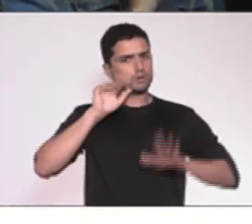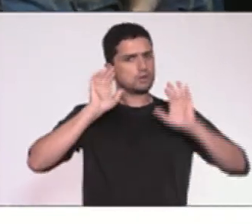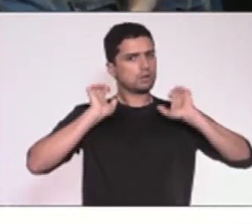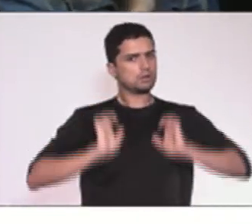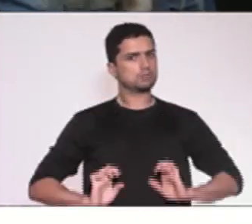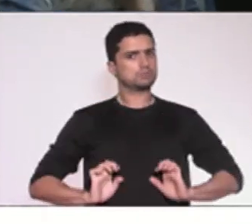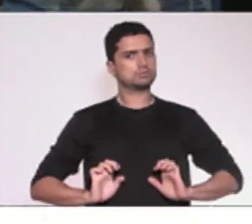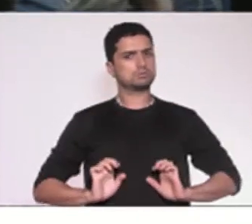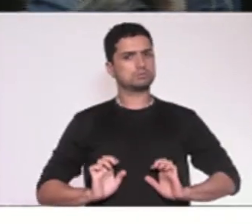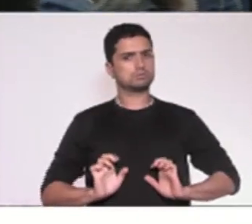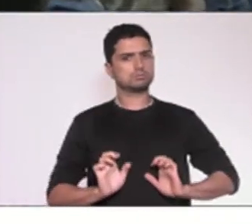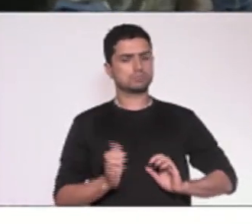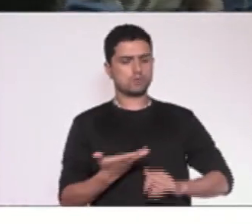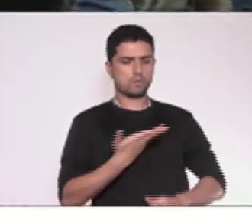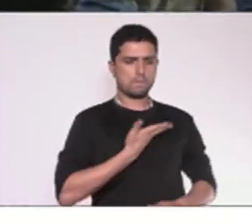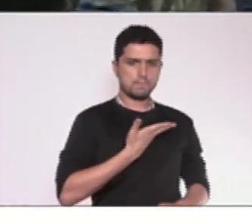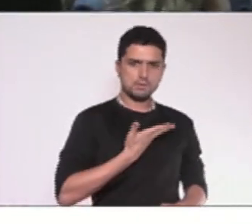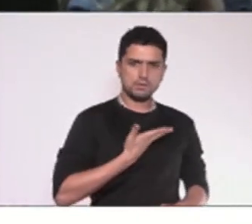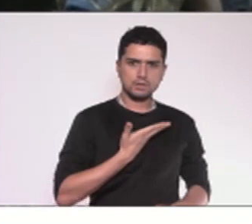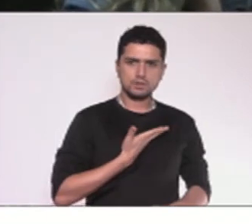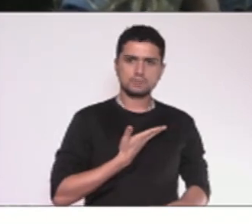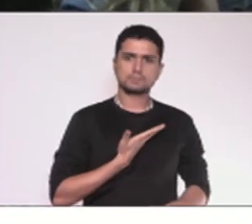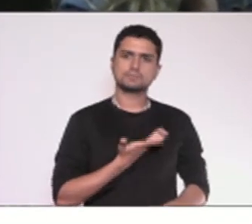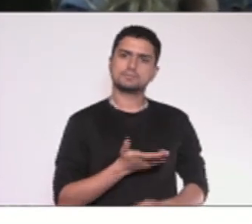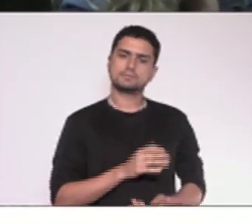companheira, boa colega.